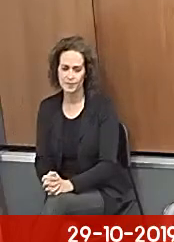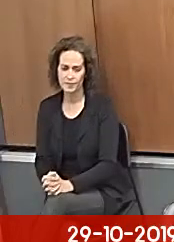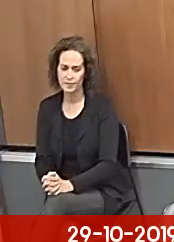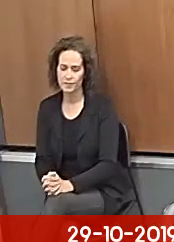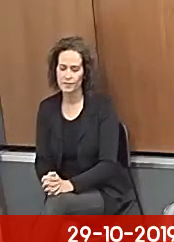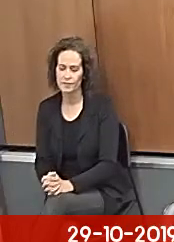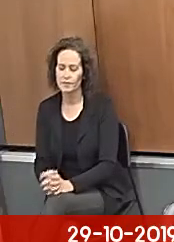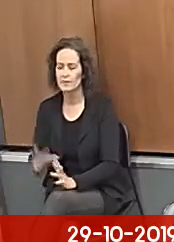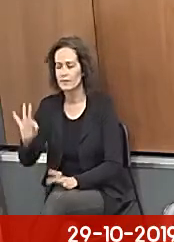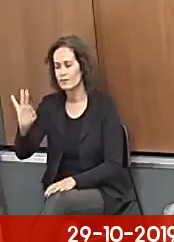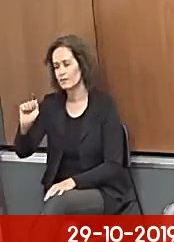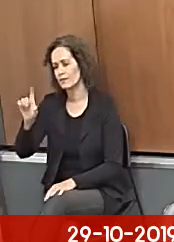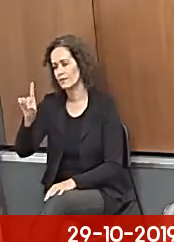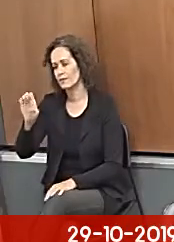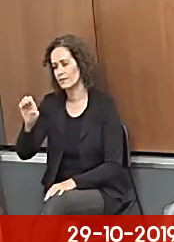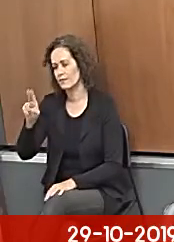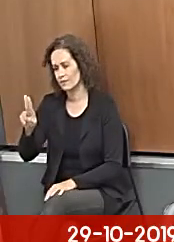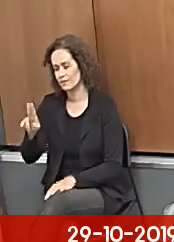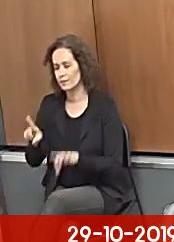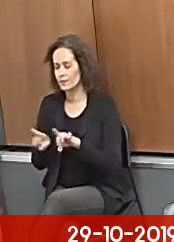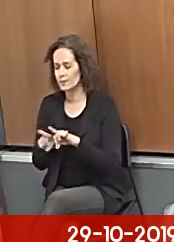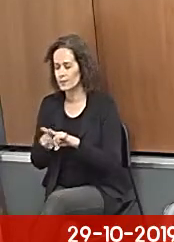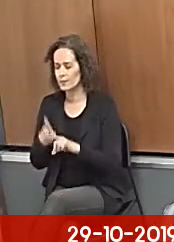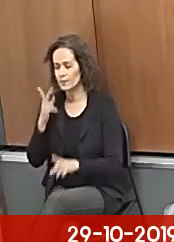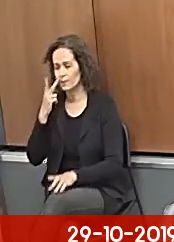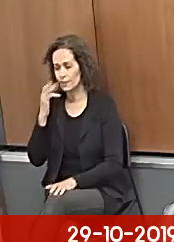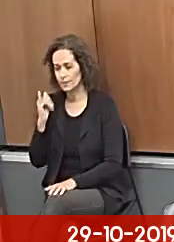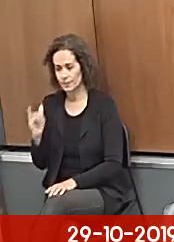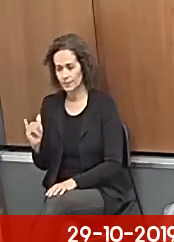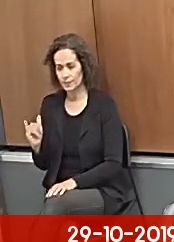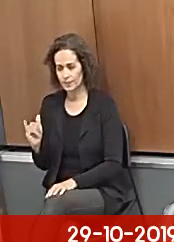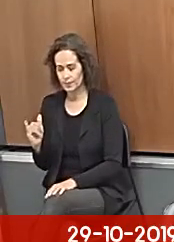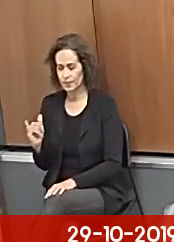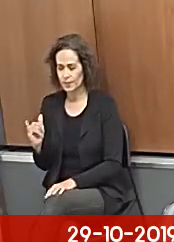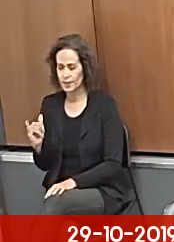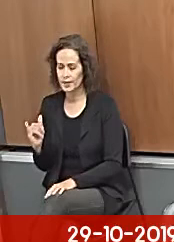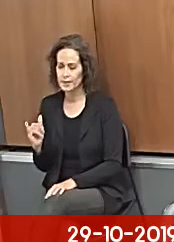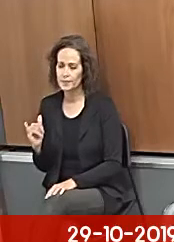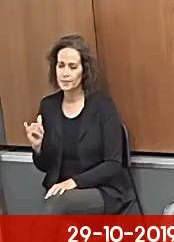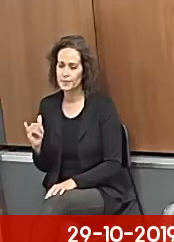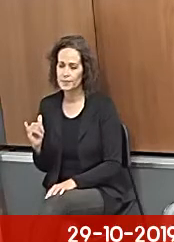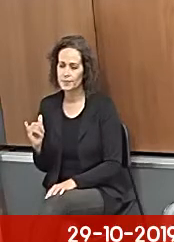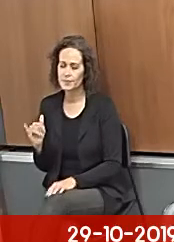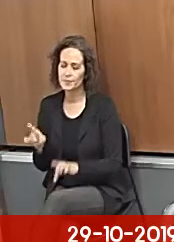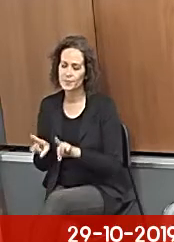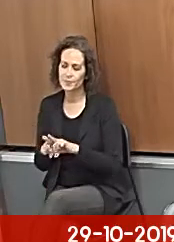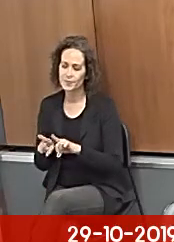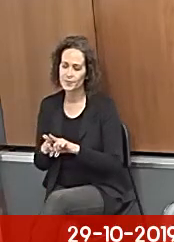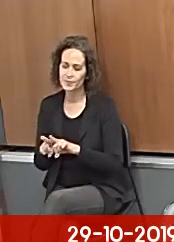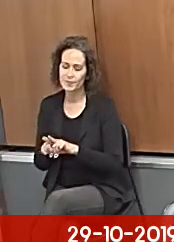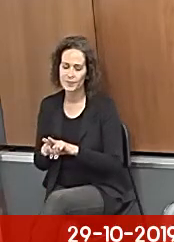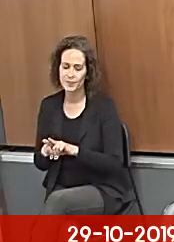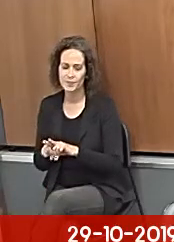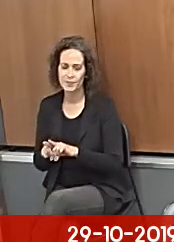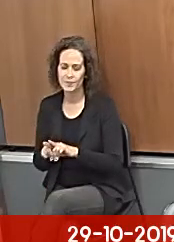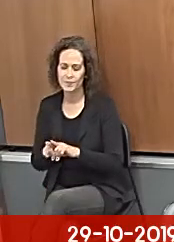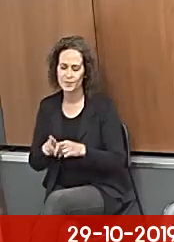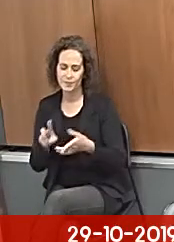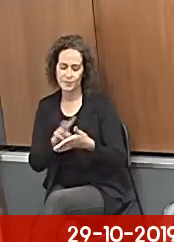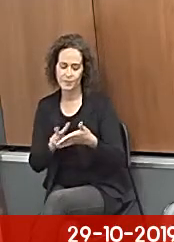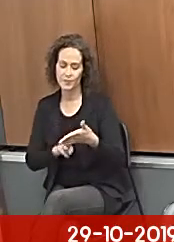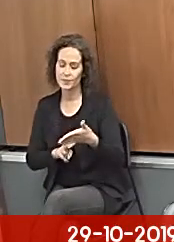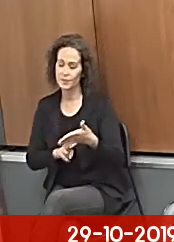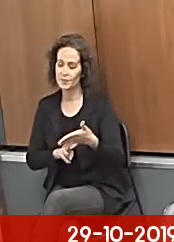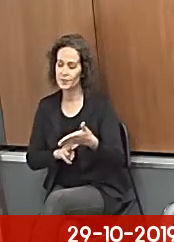O Tadeu e também o pai Mitrô, o sobrenome. Então, quando a gente lê o nome que